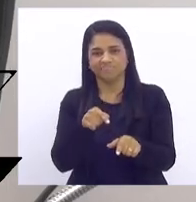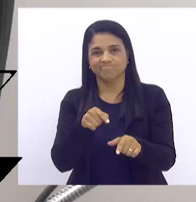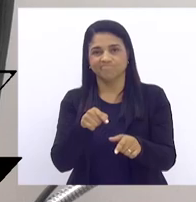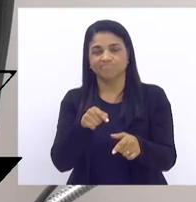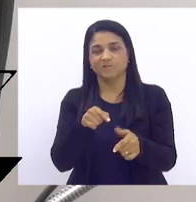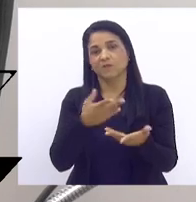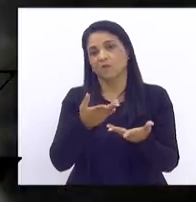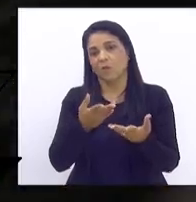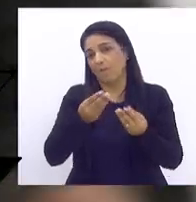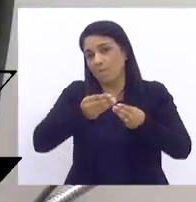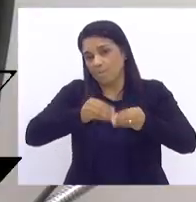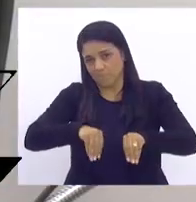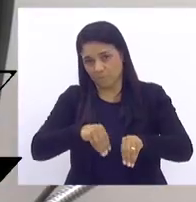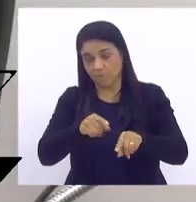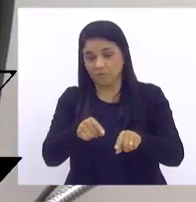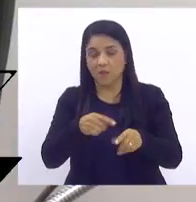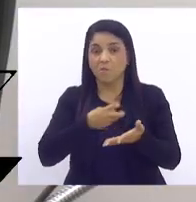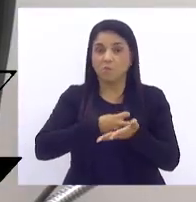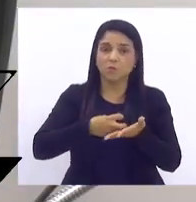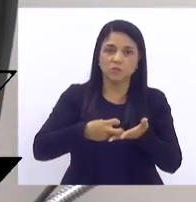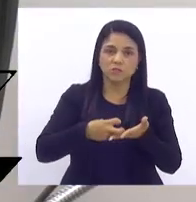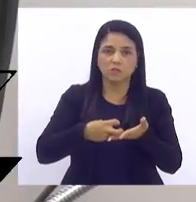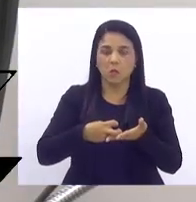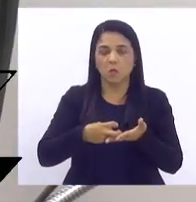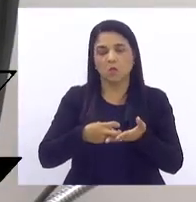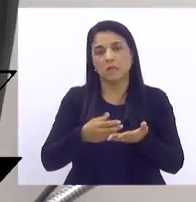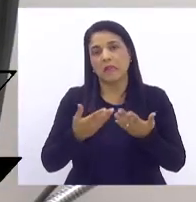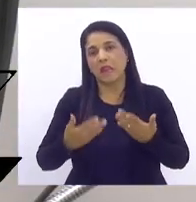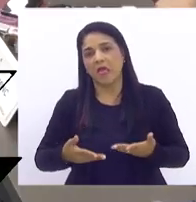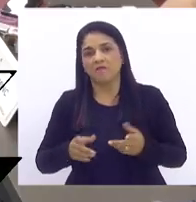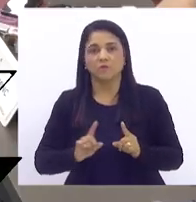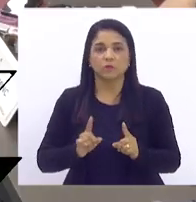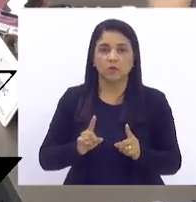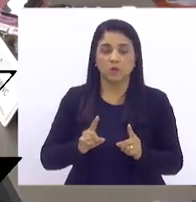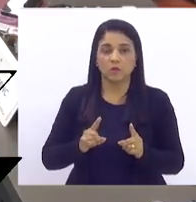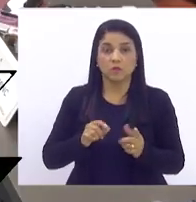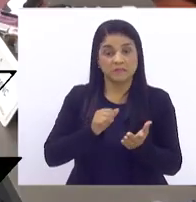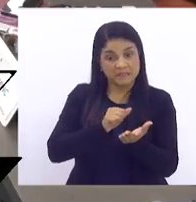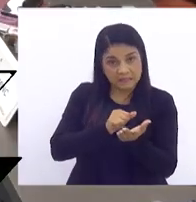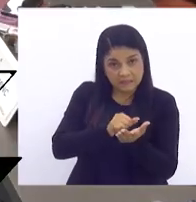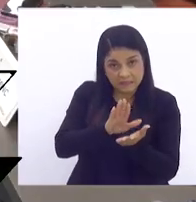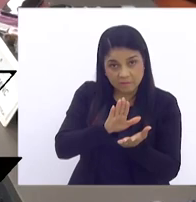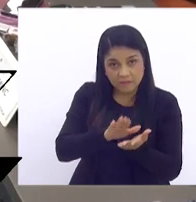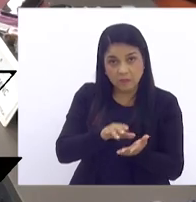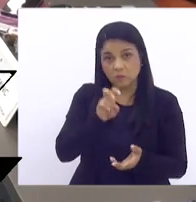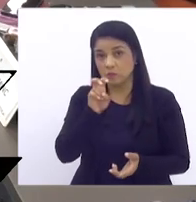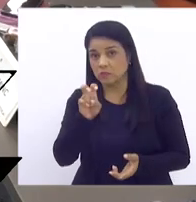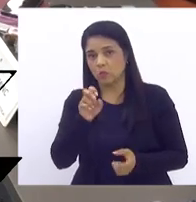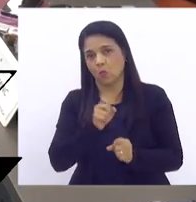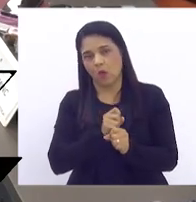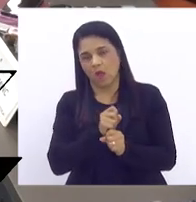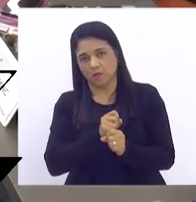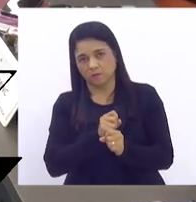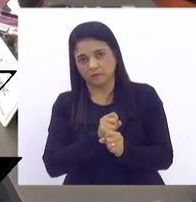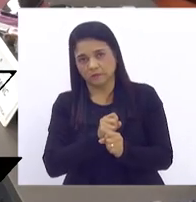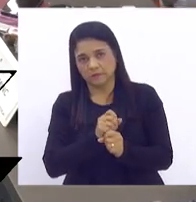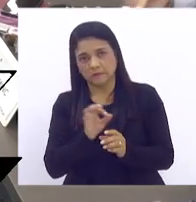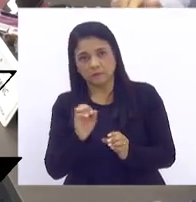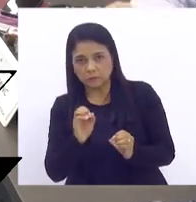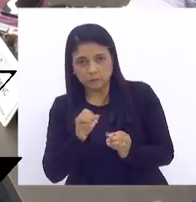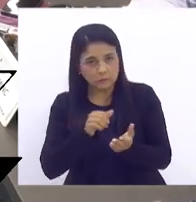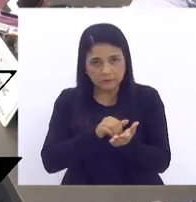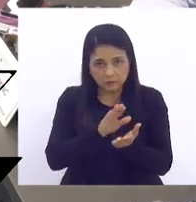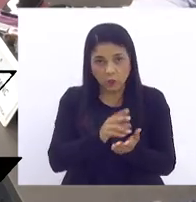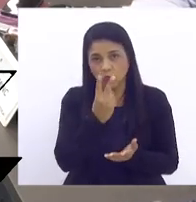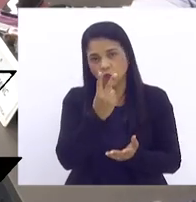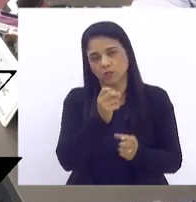é passível de uma punição maior ou menor. Porque demissão é 5 anos. Tudo exato. Que não for demissão é 2. É porque, só para